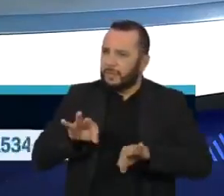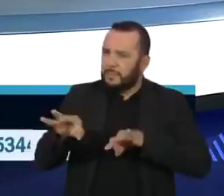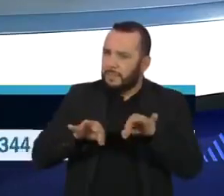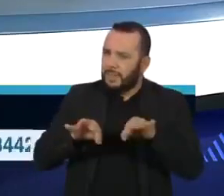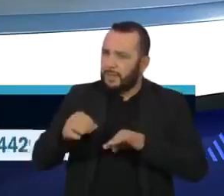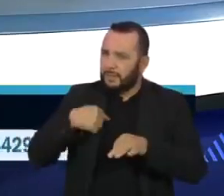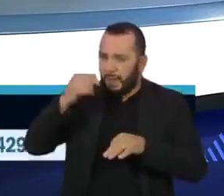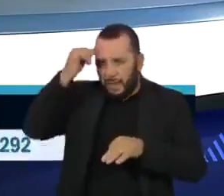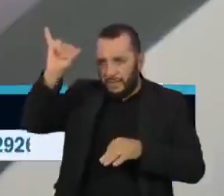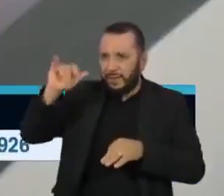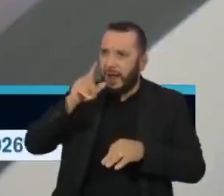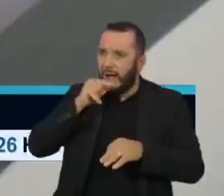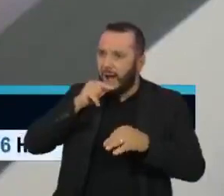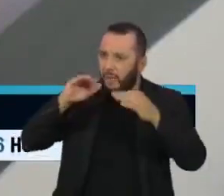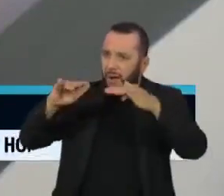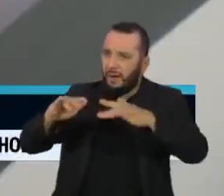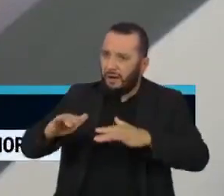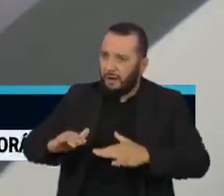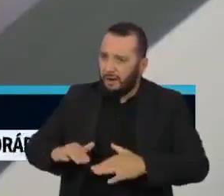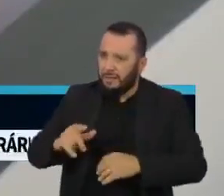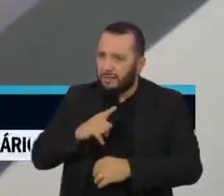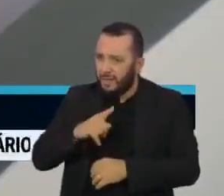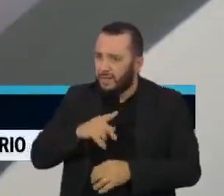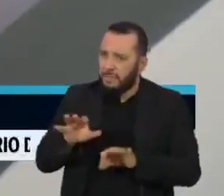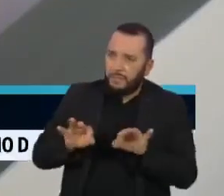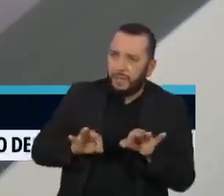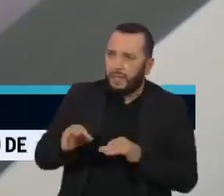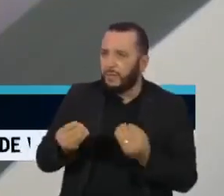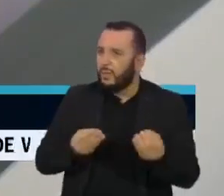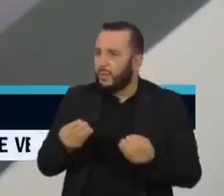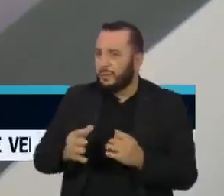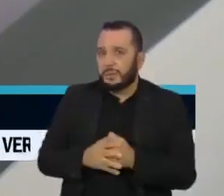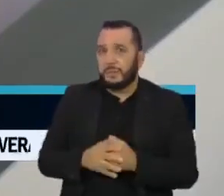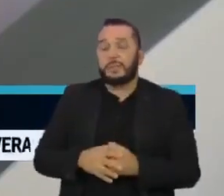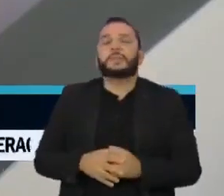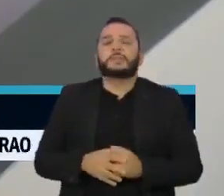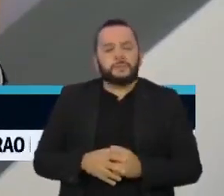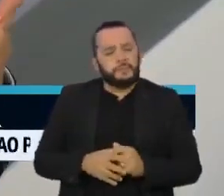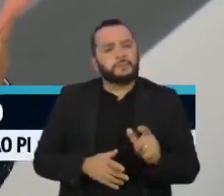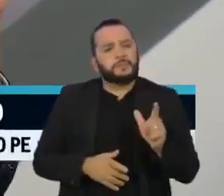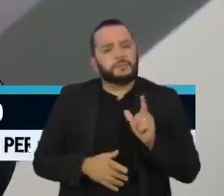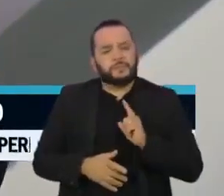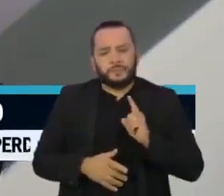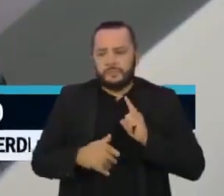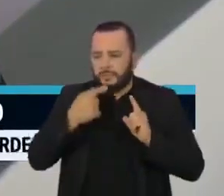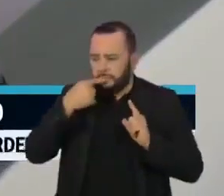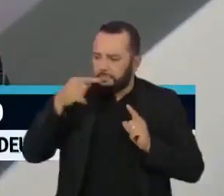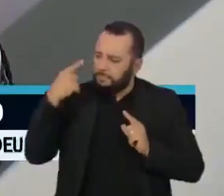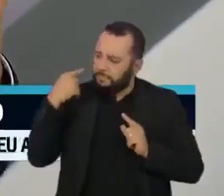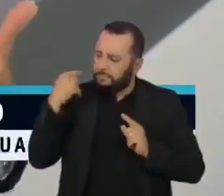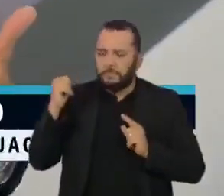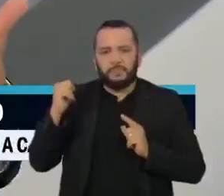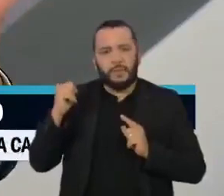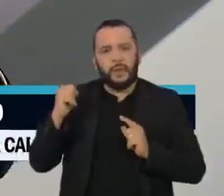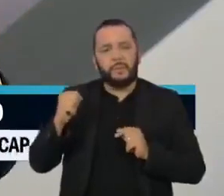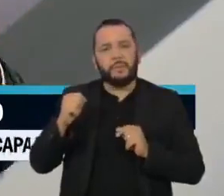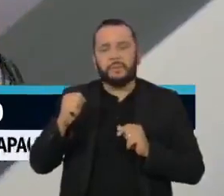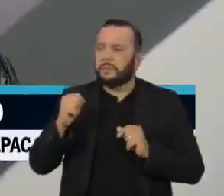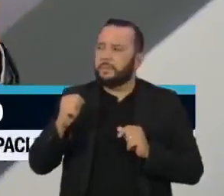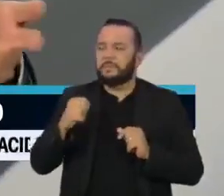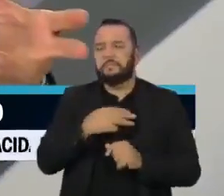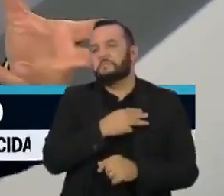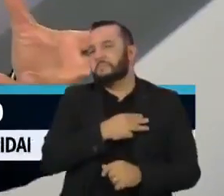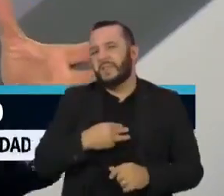combater essa crise hídrica? Mais recentemente, houve iniciativas, a manifestação do Ministério de